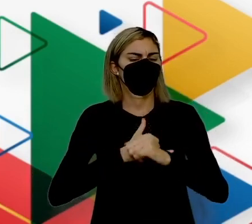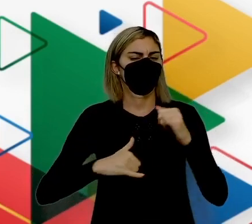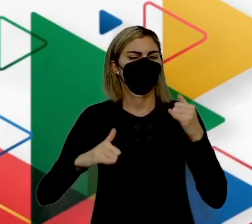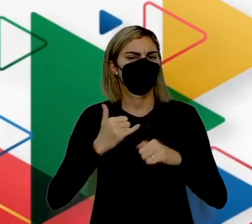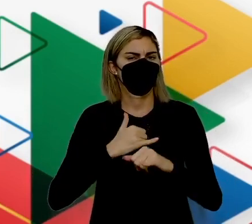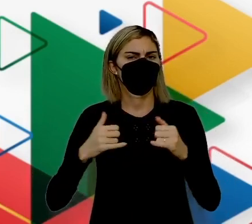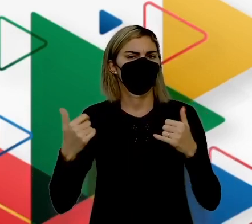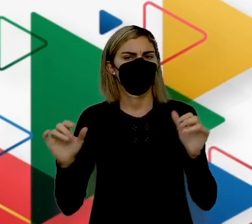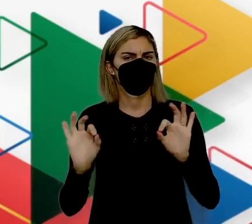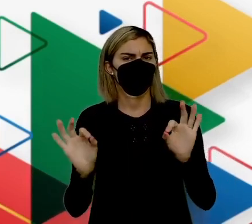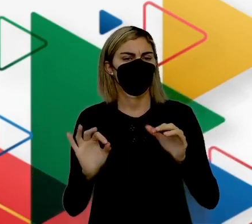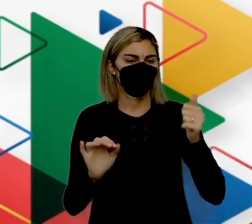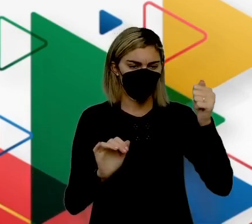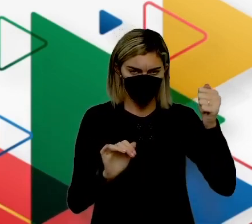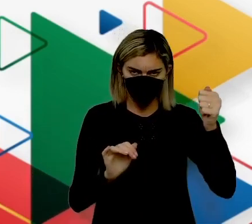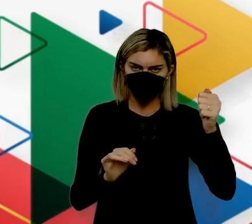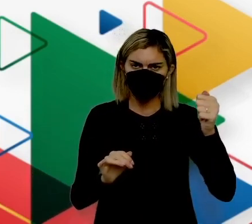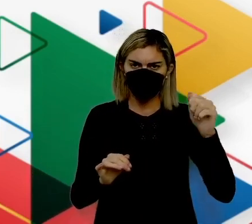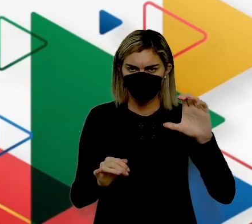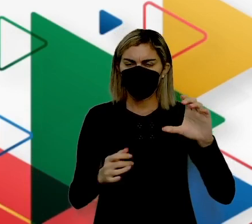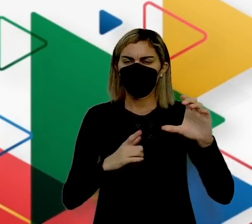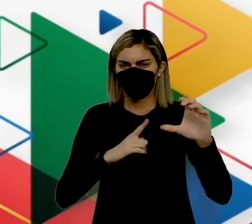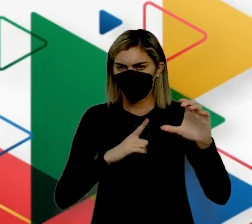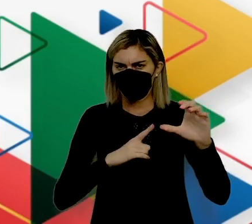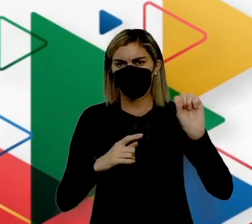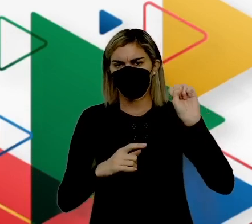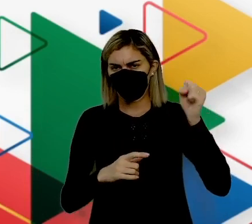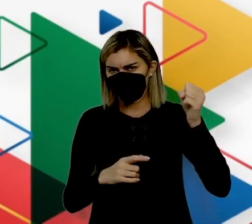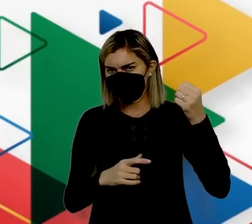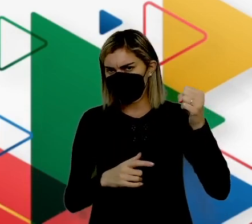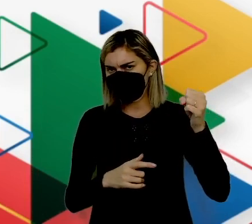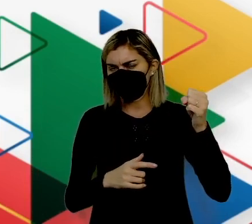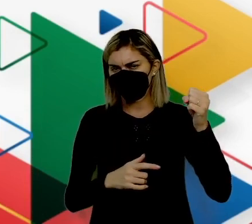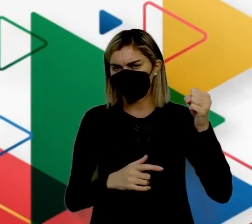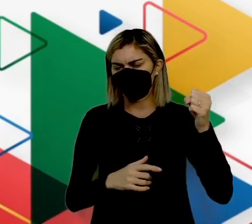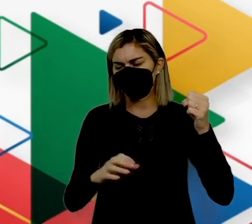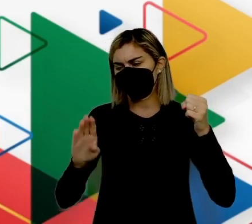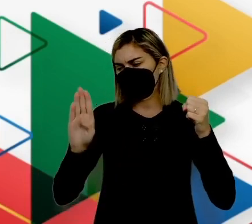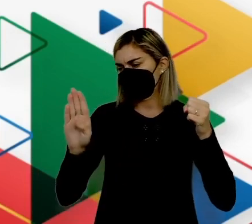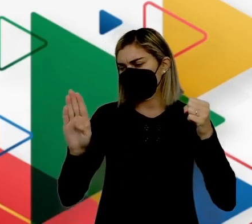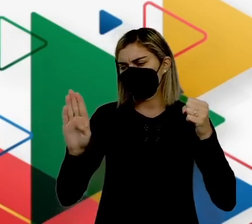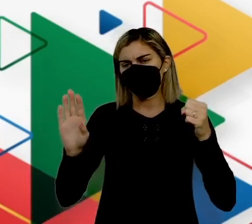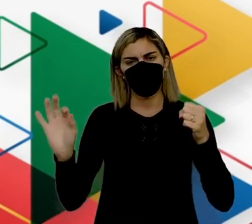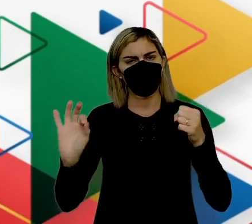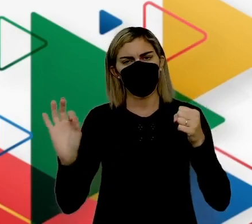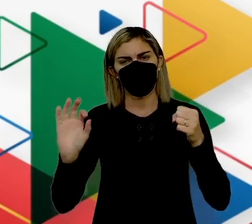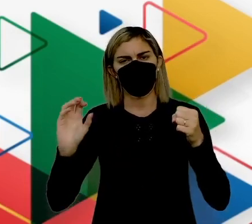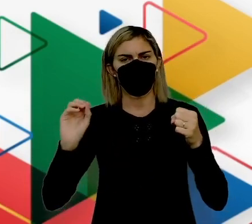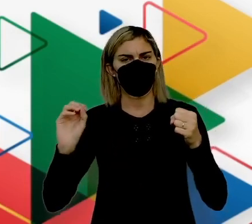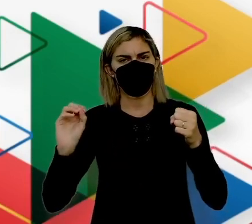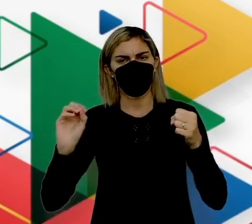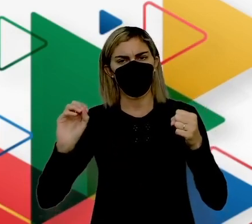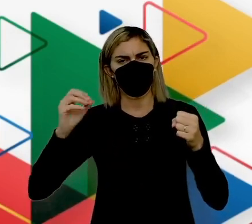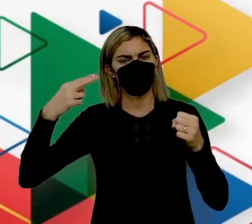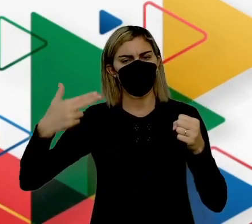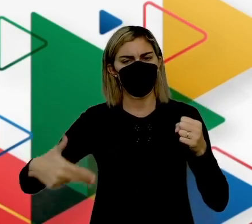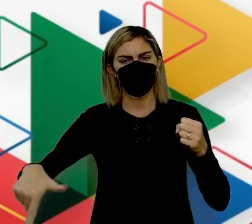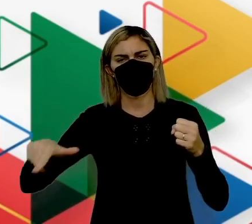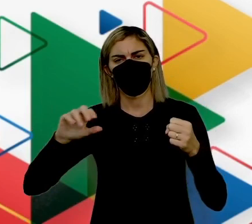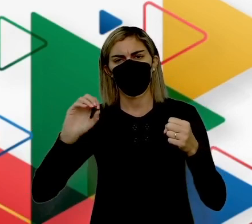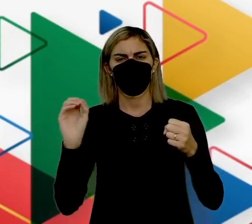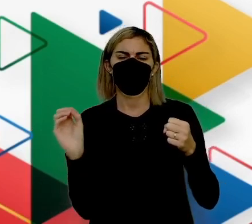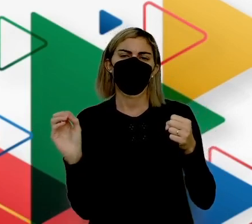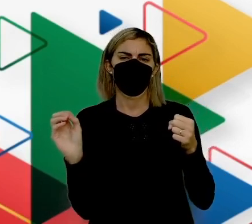quer dizer que a esfera A tem carga 8 e a esfera B tem carga nula, neutra,